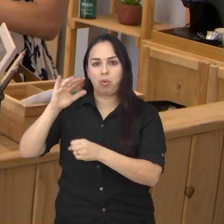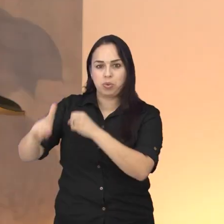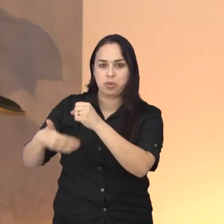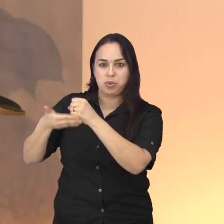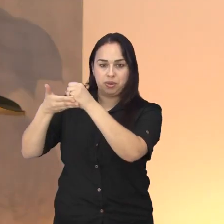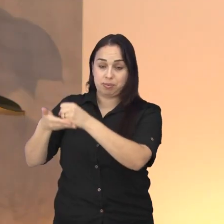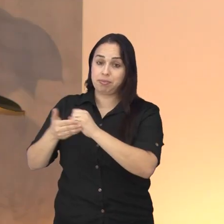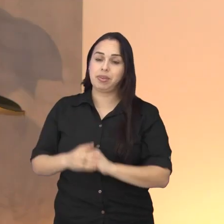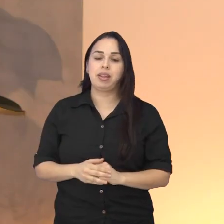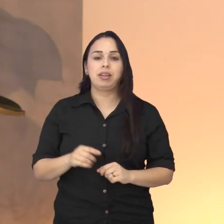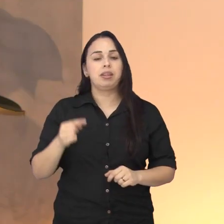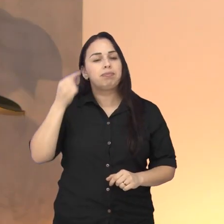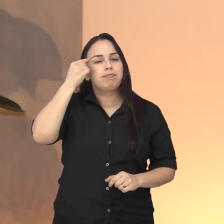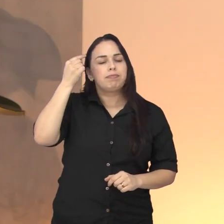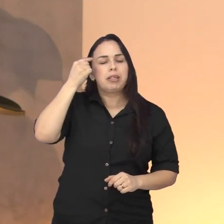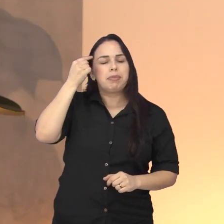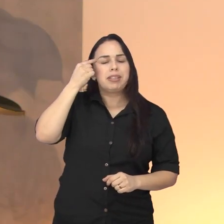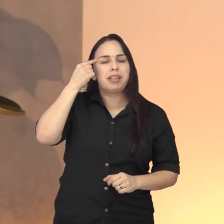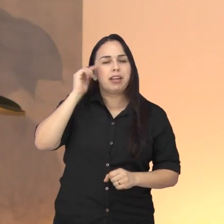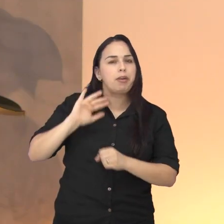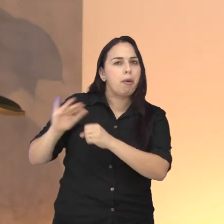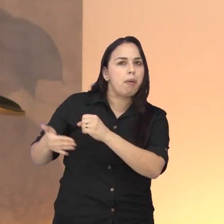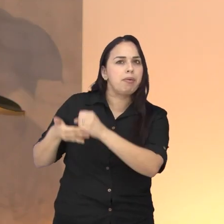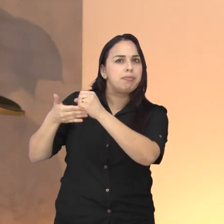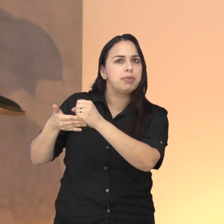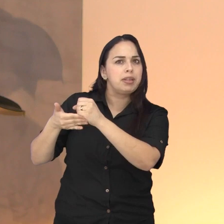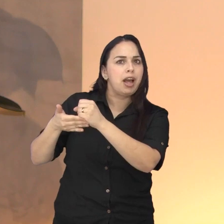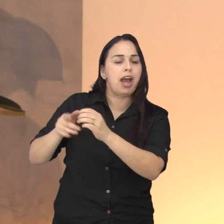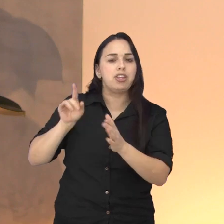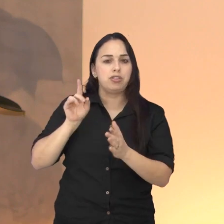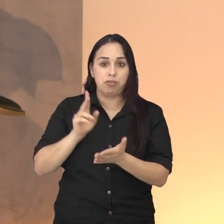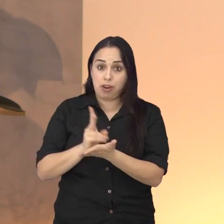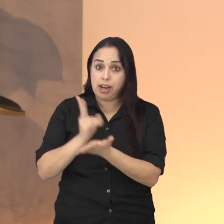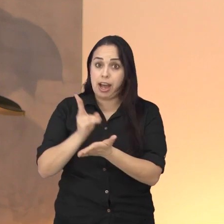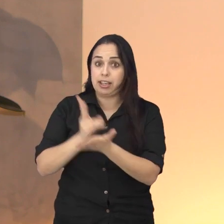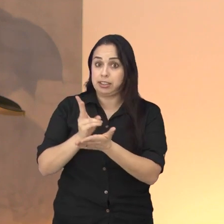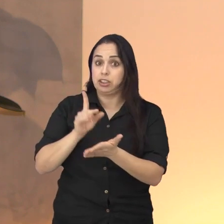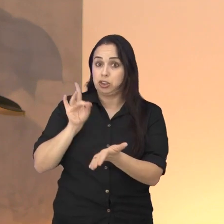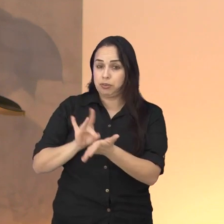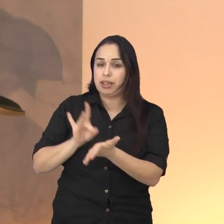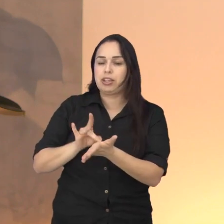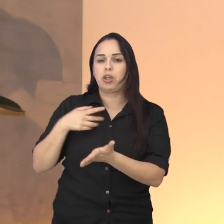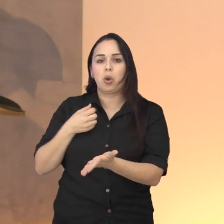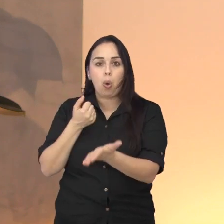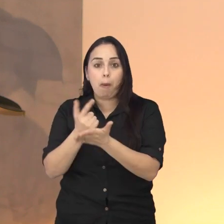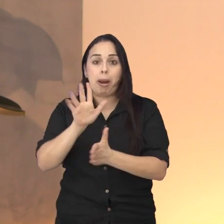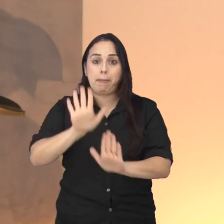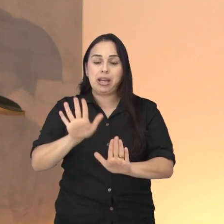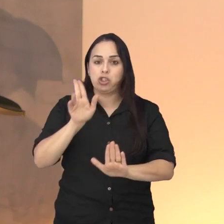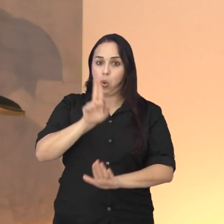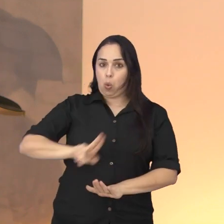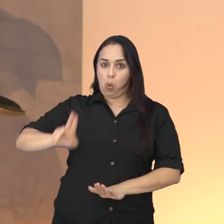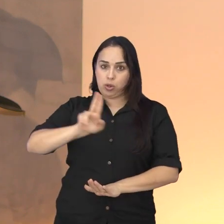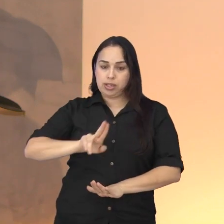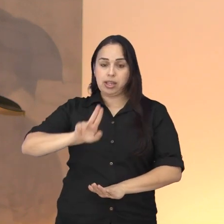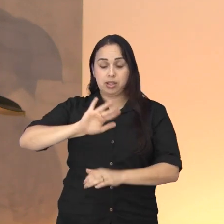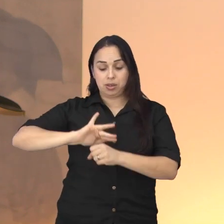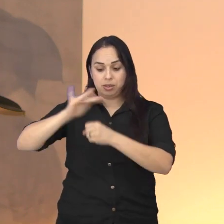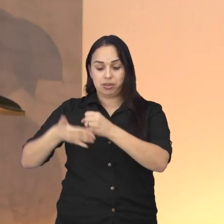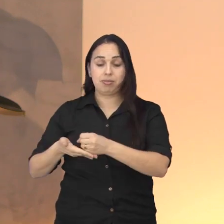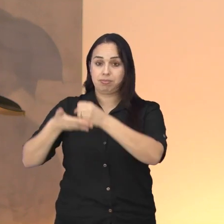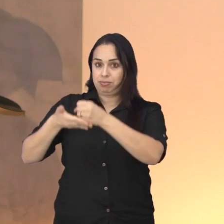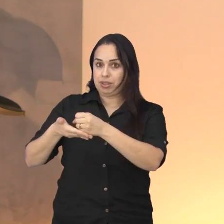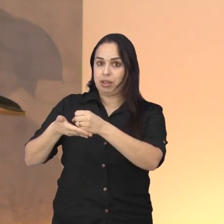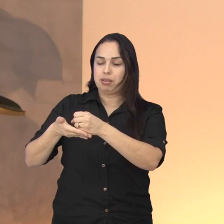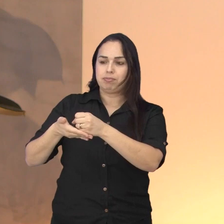sustentabilidade. Muito interessante a gente pensar que o que é sustentável é aquilo que de fato você compra e usa, né? Então a